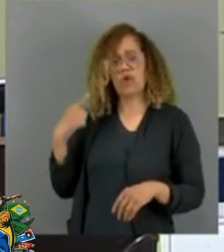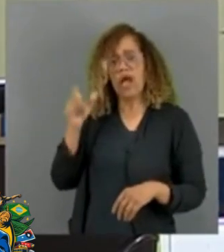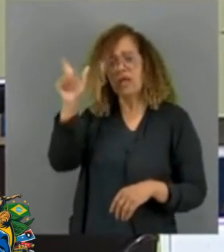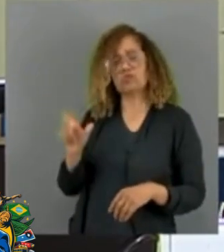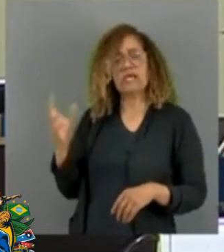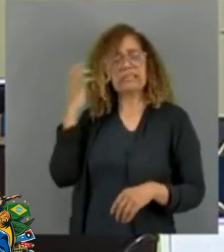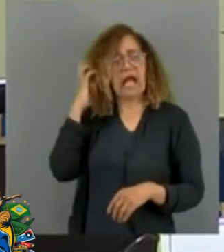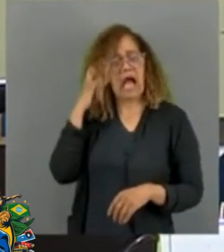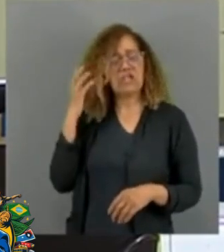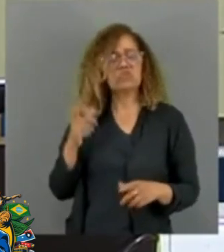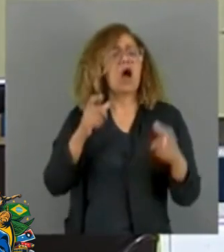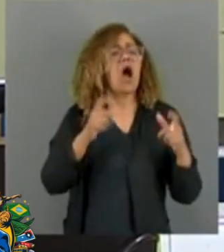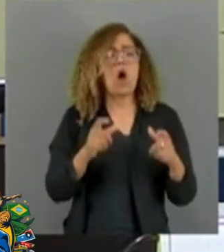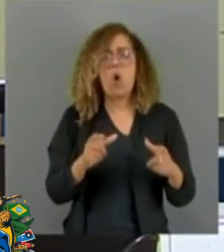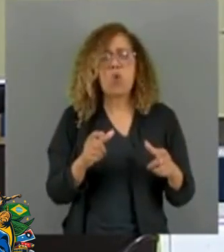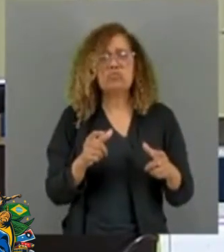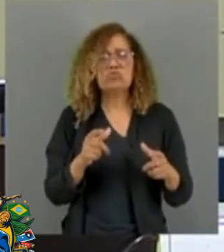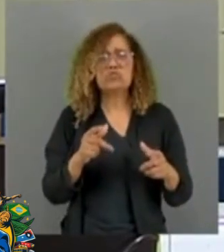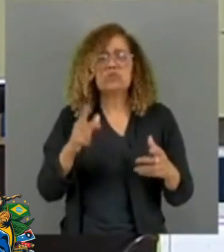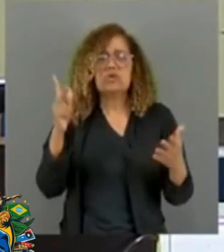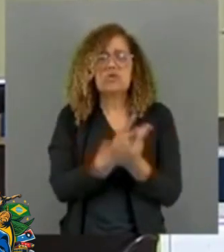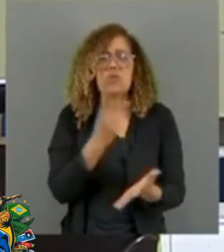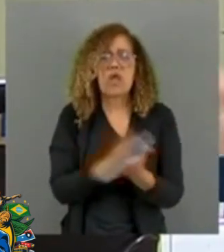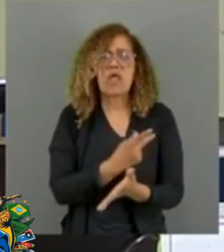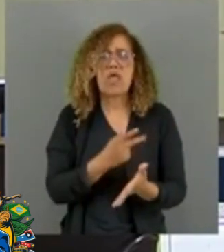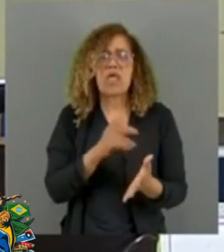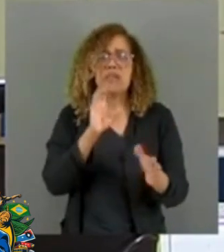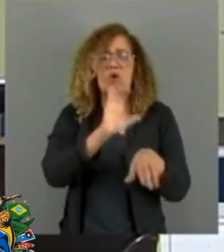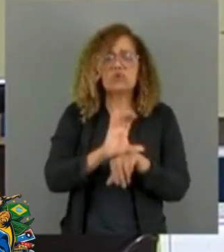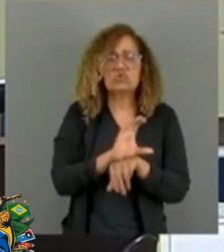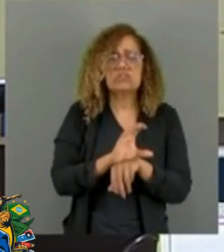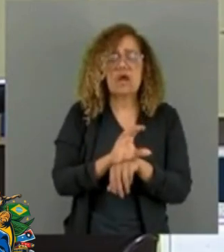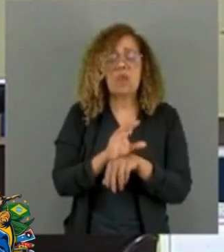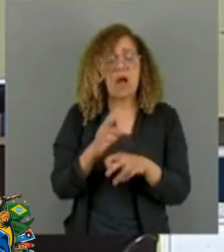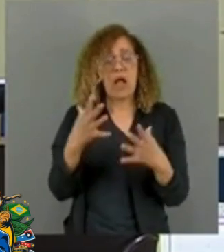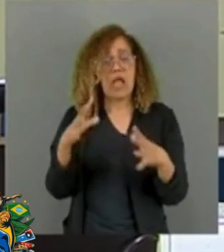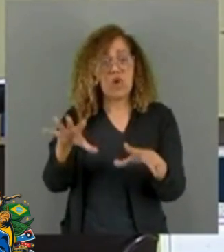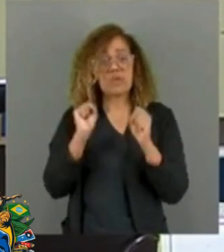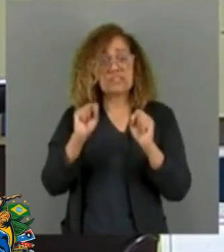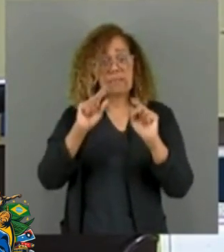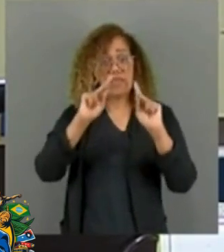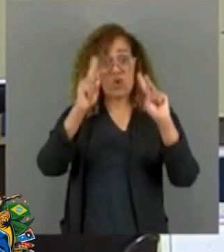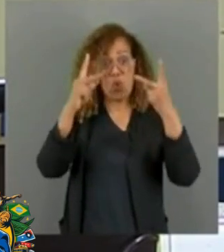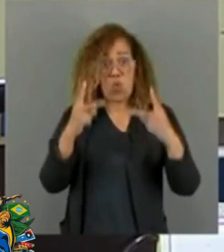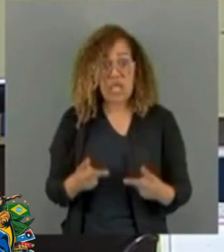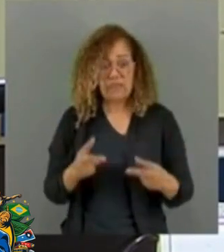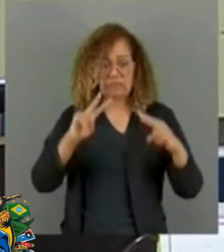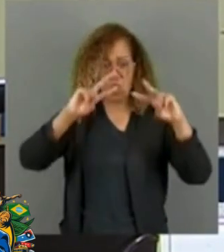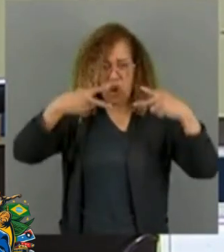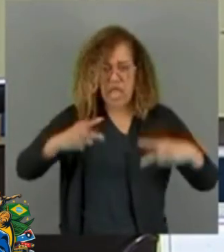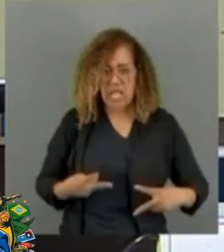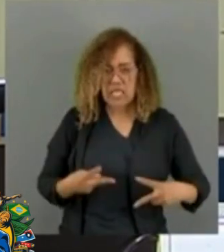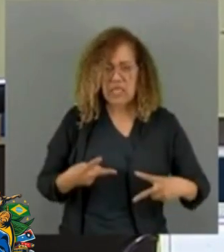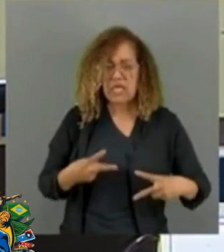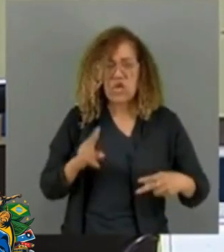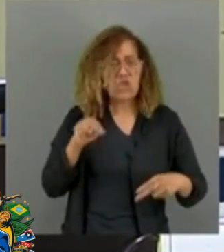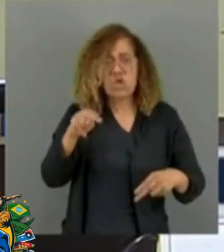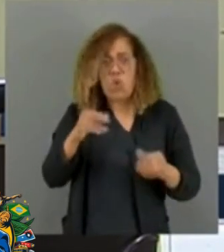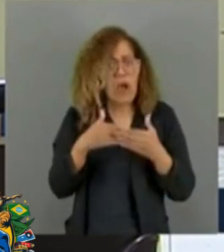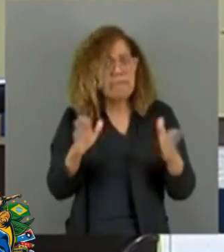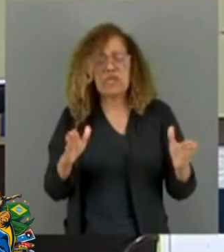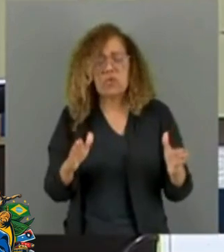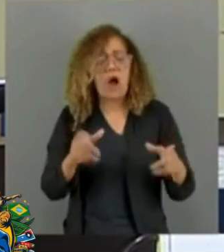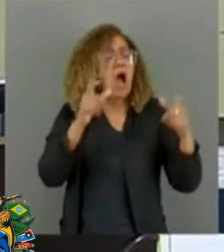Pan, onde eu havia rompido a ordem constitucional, e recebi um link, senador, que jamais abriu. Eu pedi onde está o trecho que eu rompi a